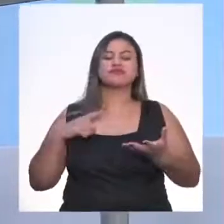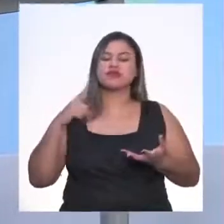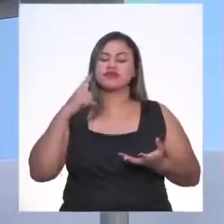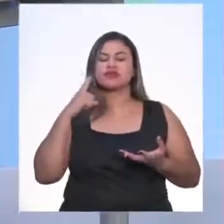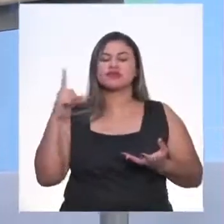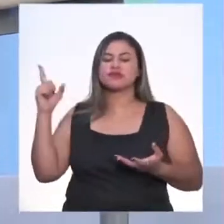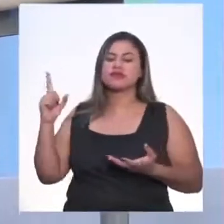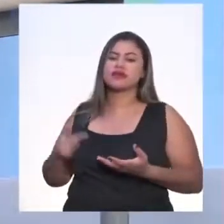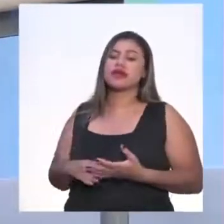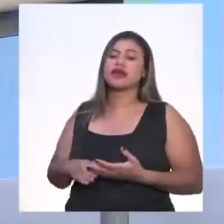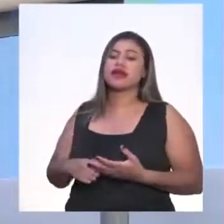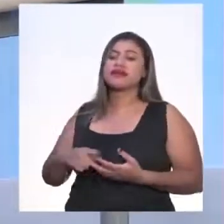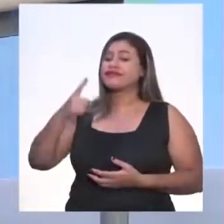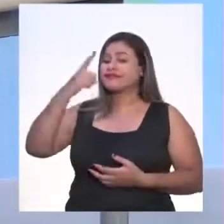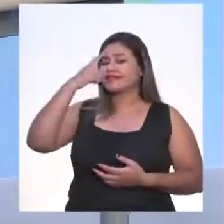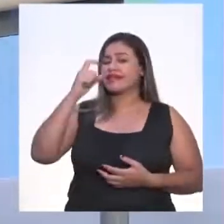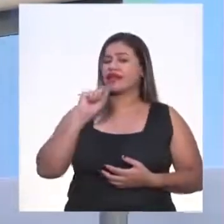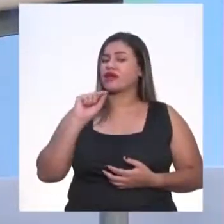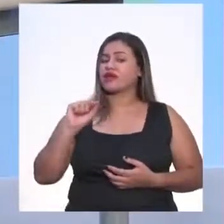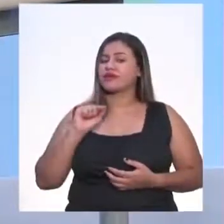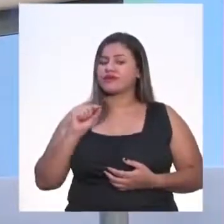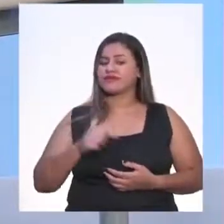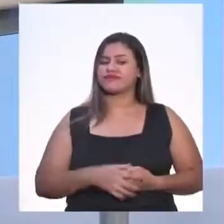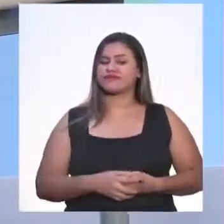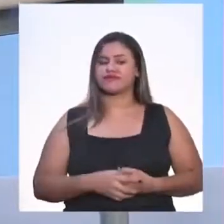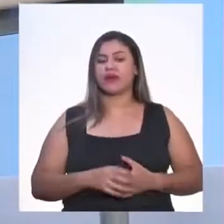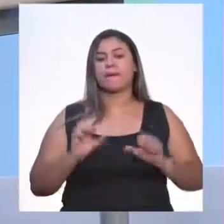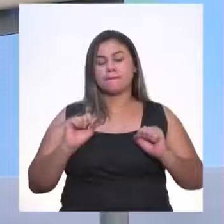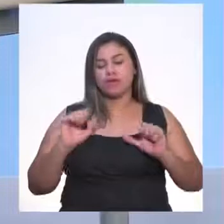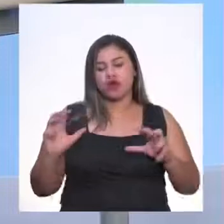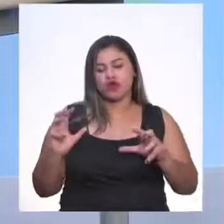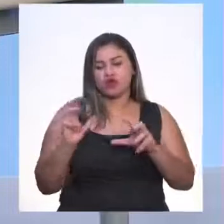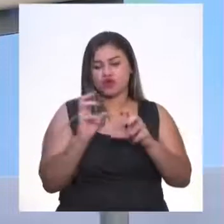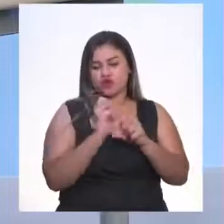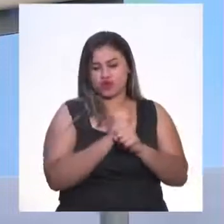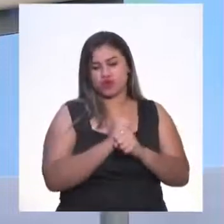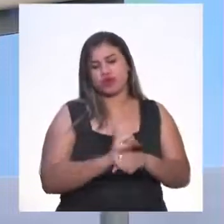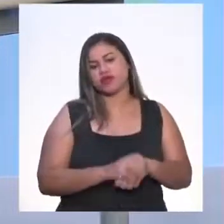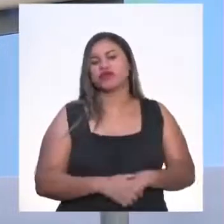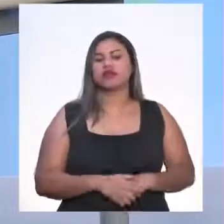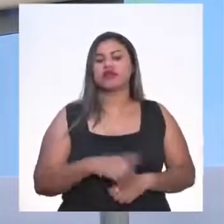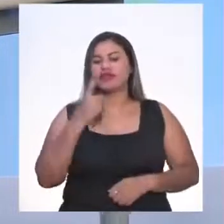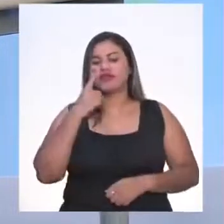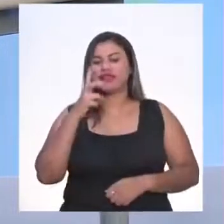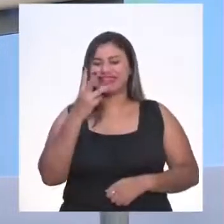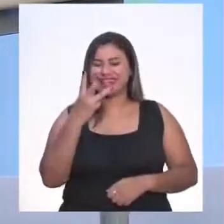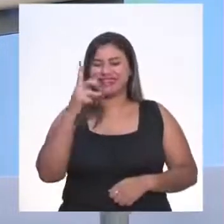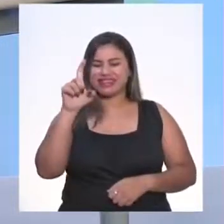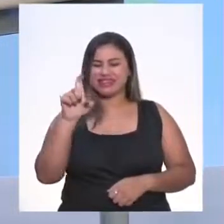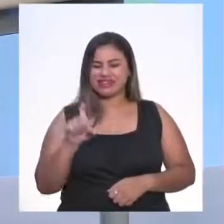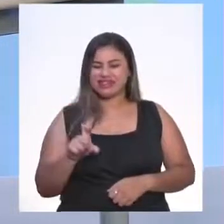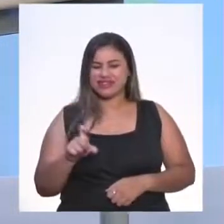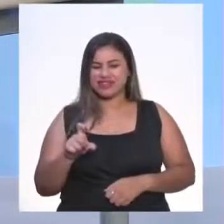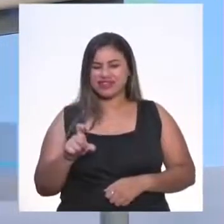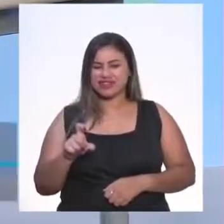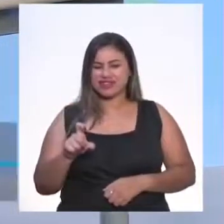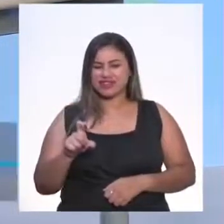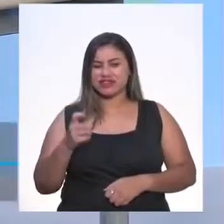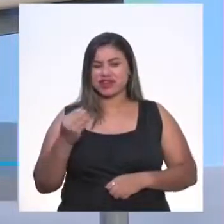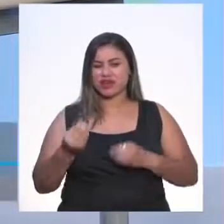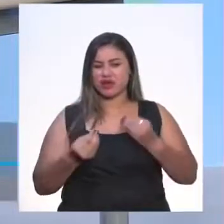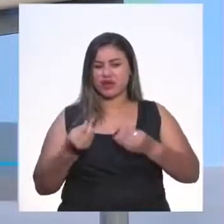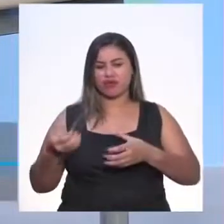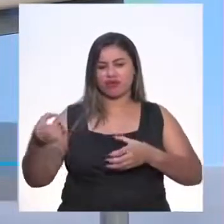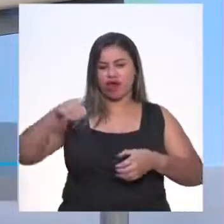que é a ideia? Eu poderia juntar, digamos assim, ó. Eu vou pegar esses 3x aqui, ó. Eu vou juntar.